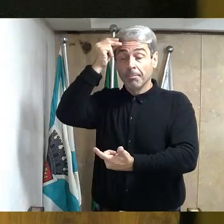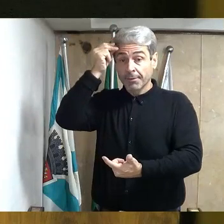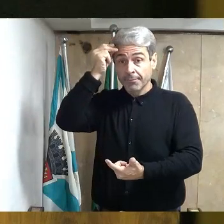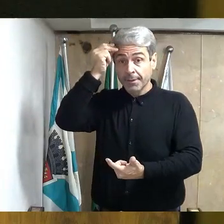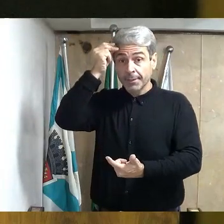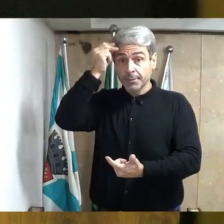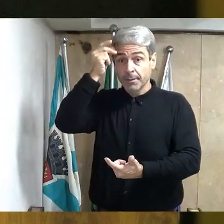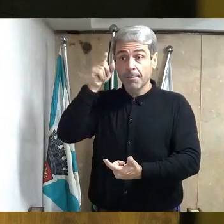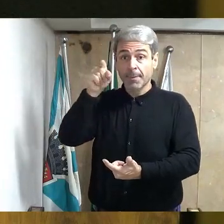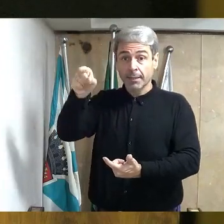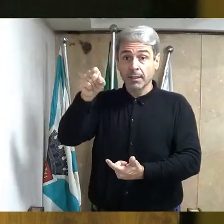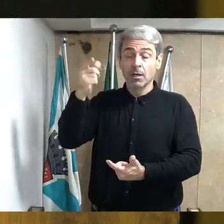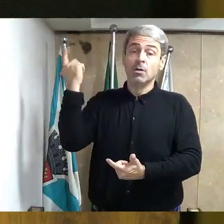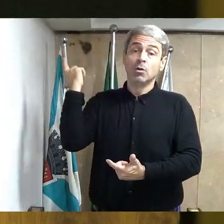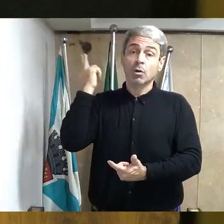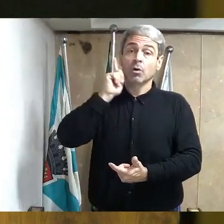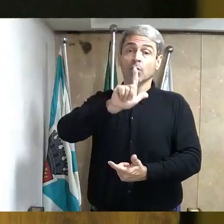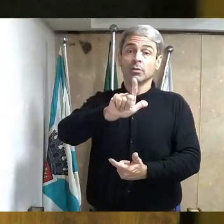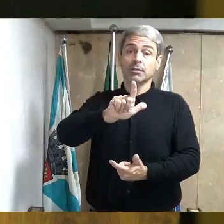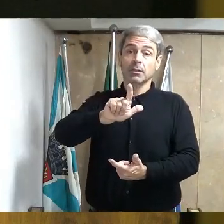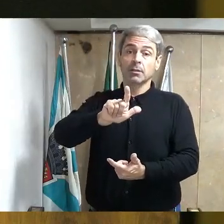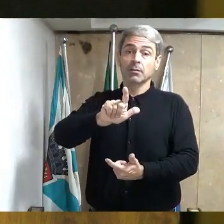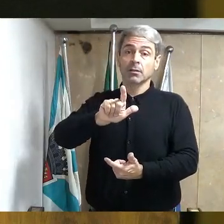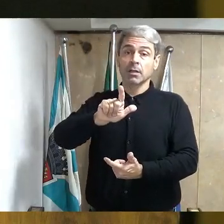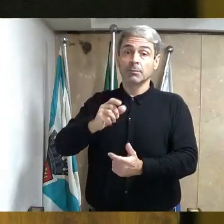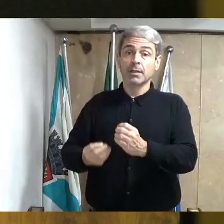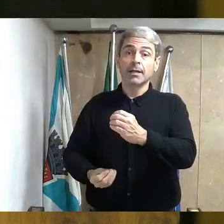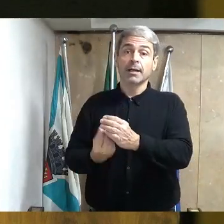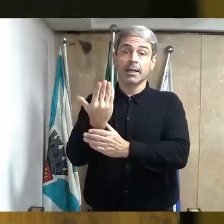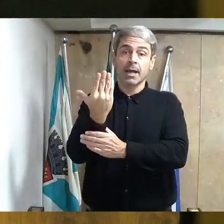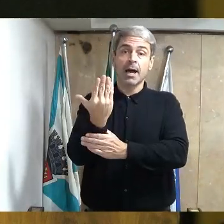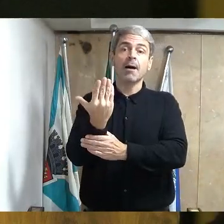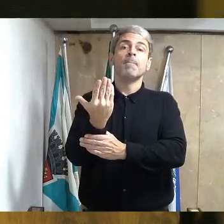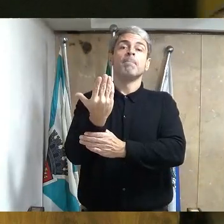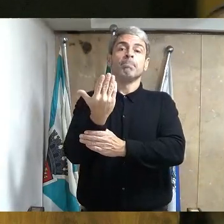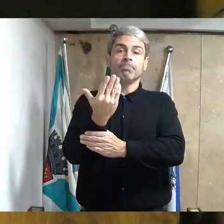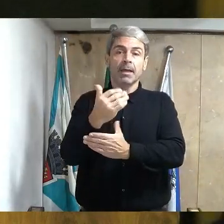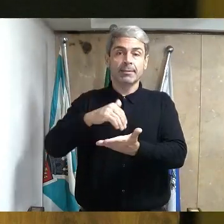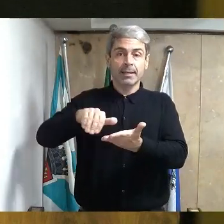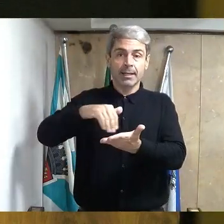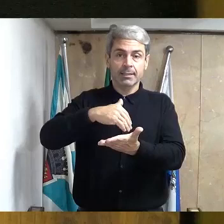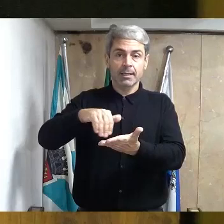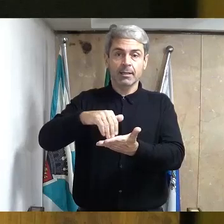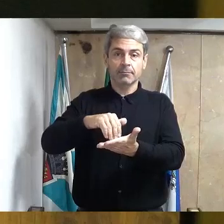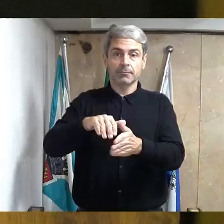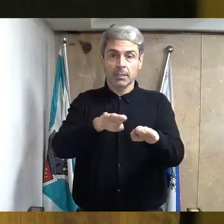para que criemos a Secretaria da Igualdade Social e Combate ao